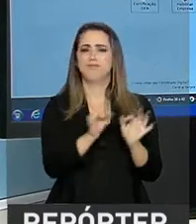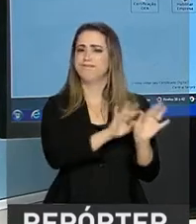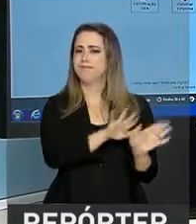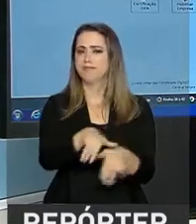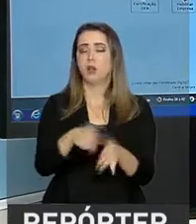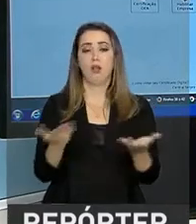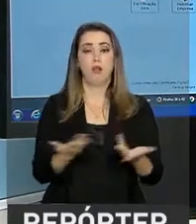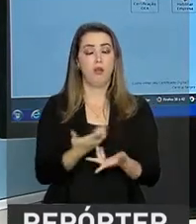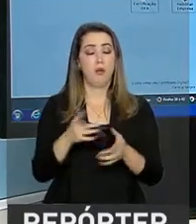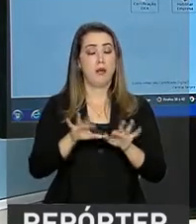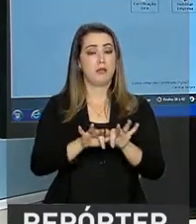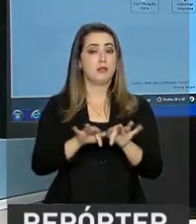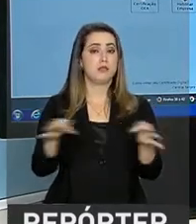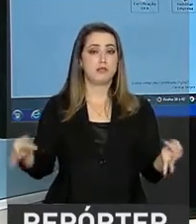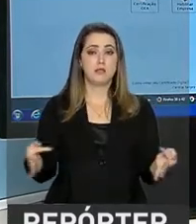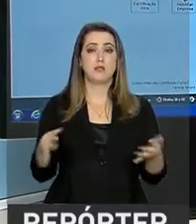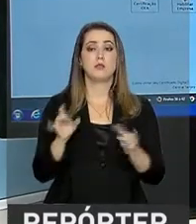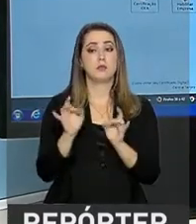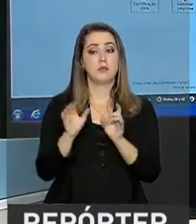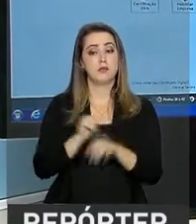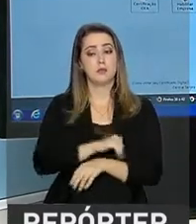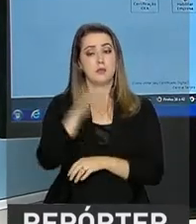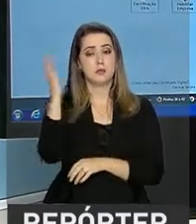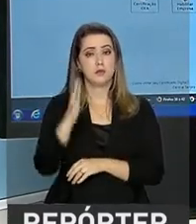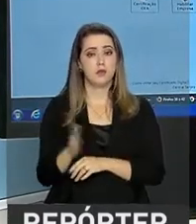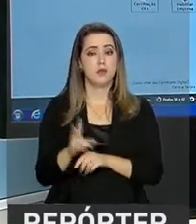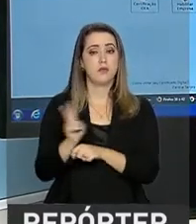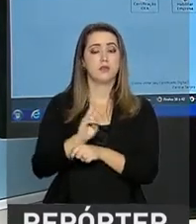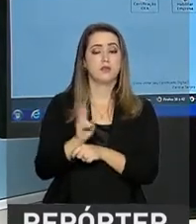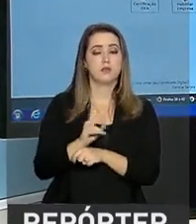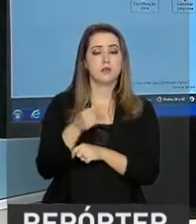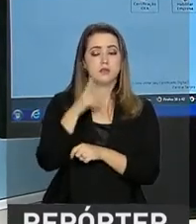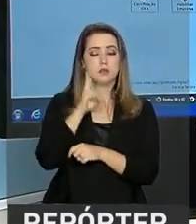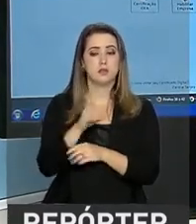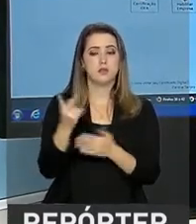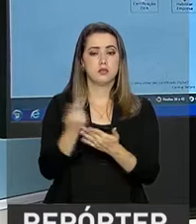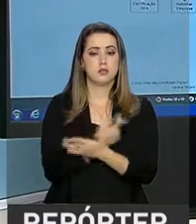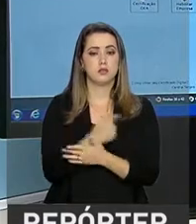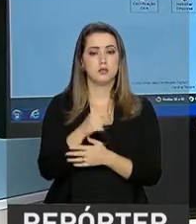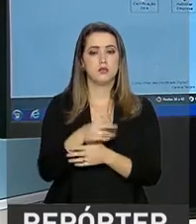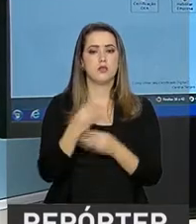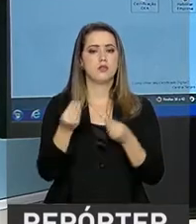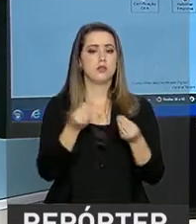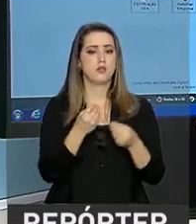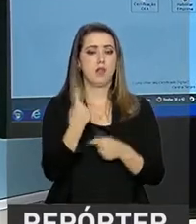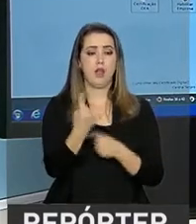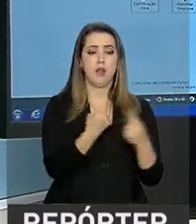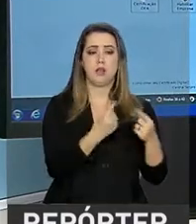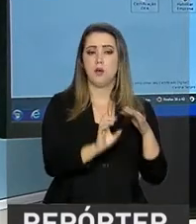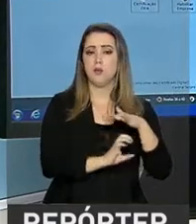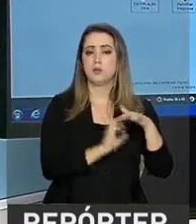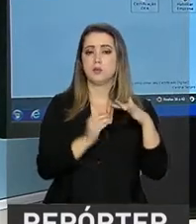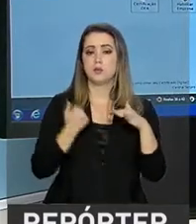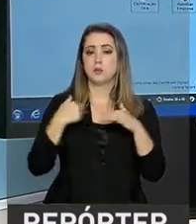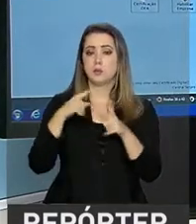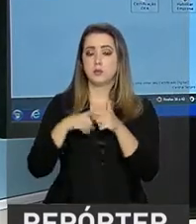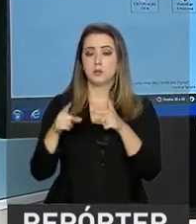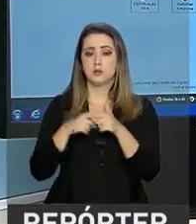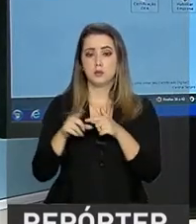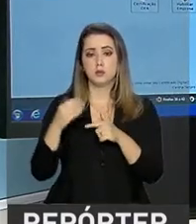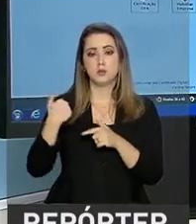exigências para exportar a fiscalização será feita levando em conta o histórico de cada empresa as mais problemáticas